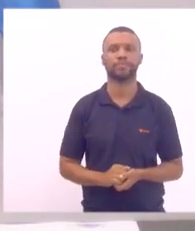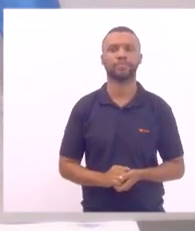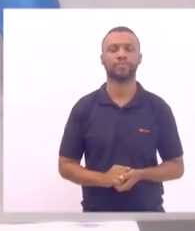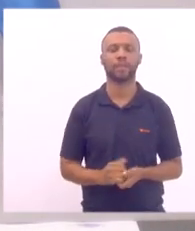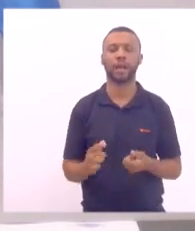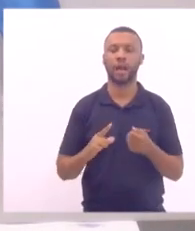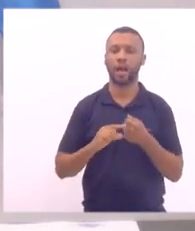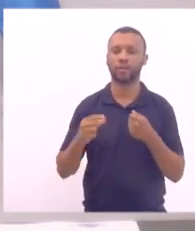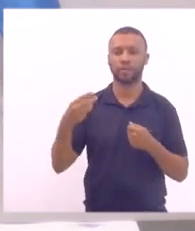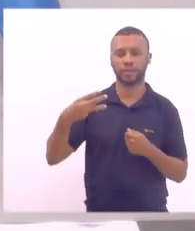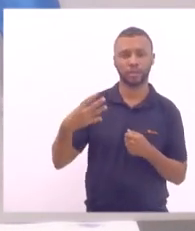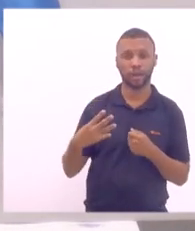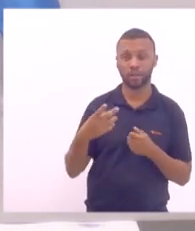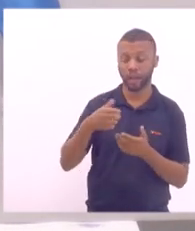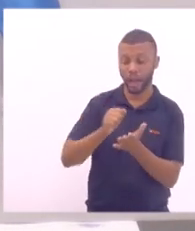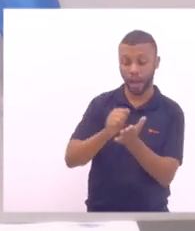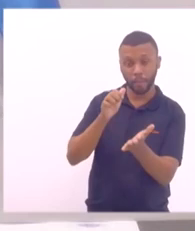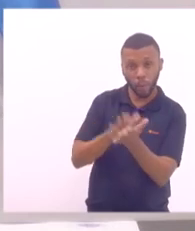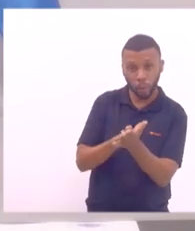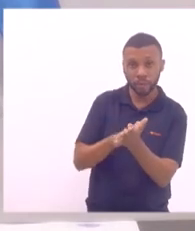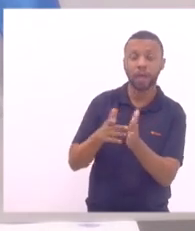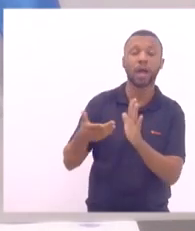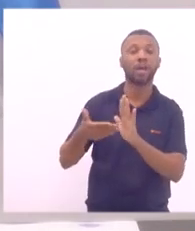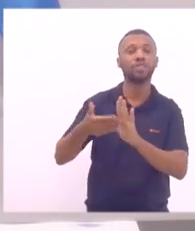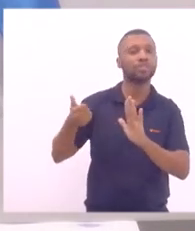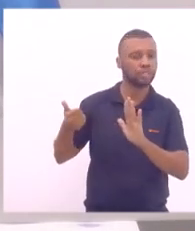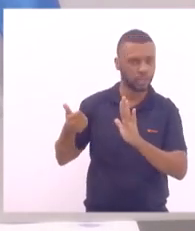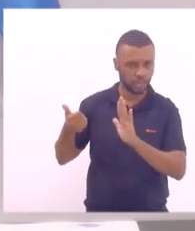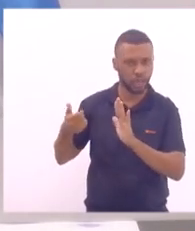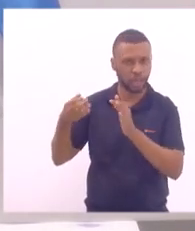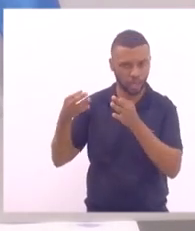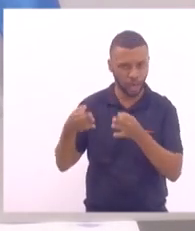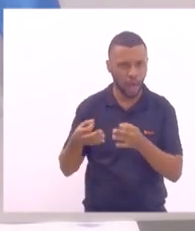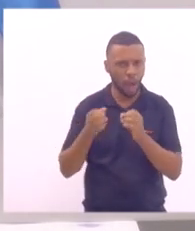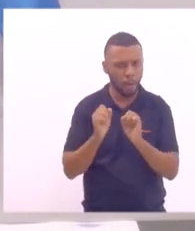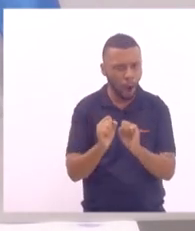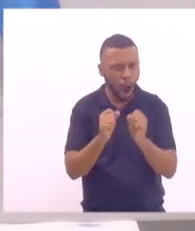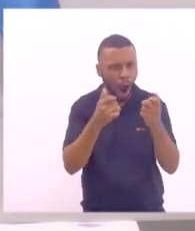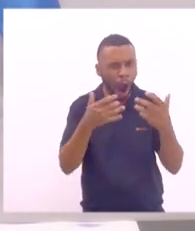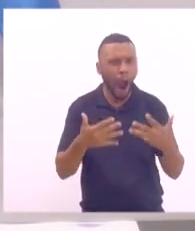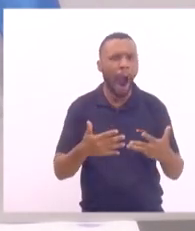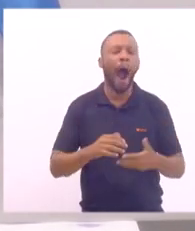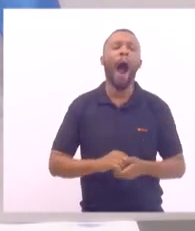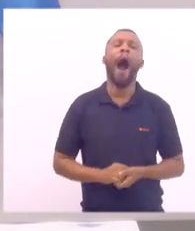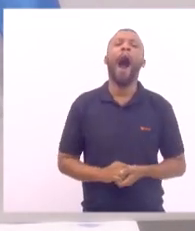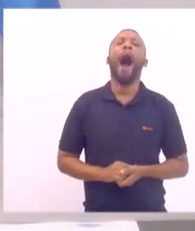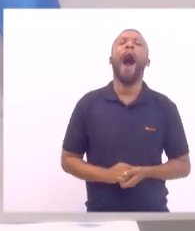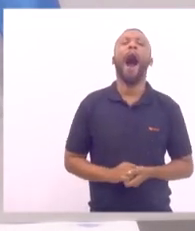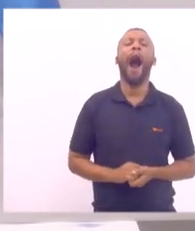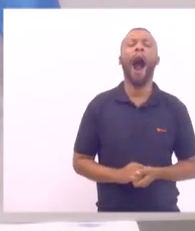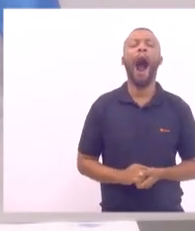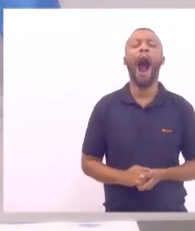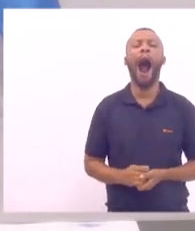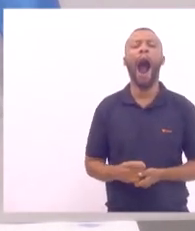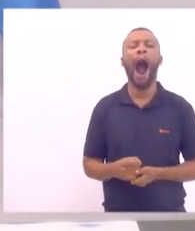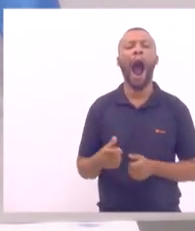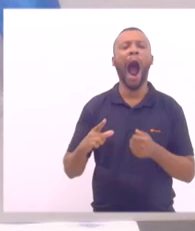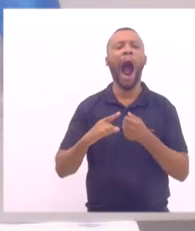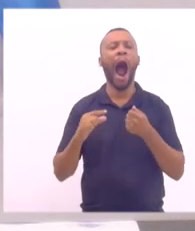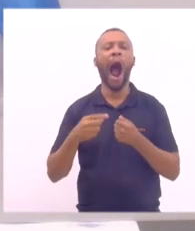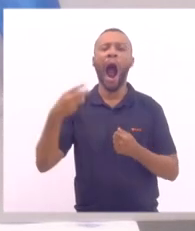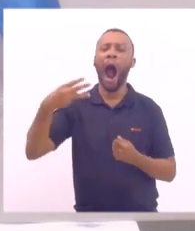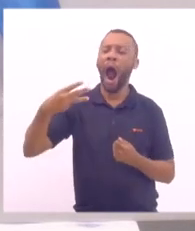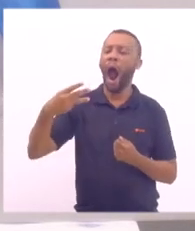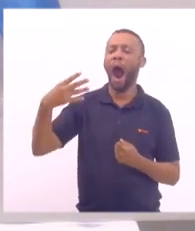não, fala da multa, está tirando a multa. Podemos ser? Pode ser? Então, vamos manter. Artigo 3º, 4º.